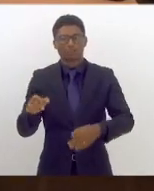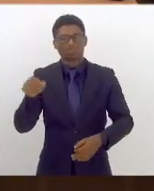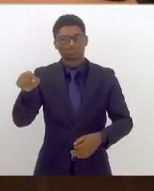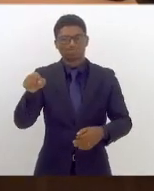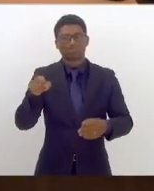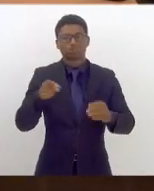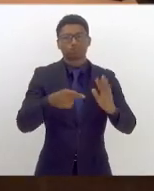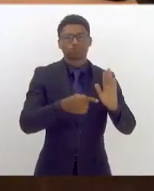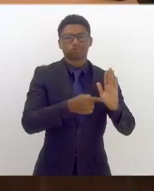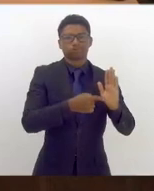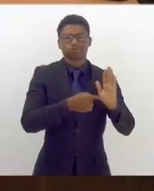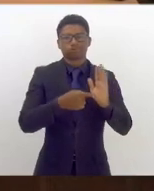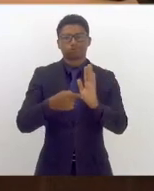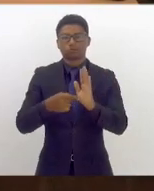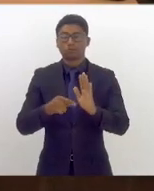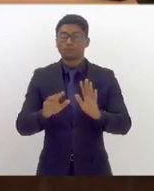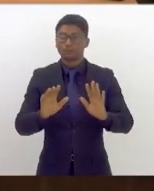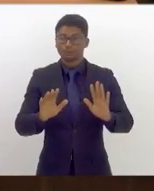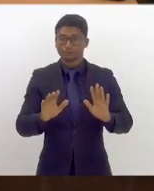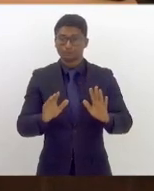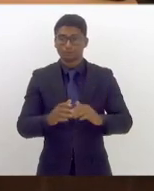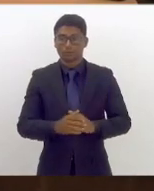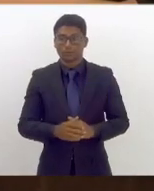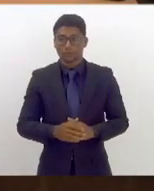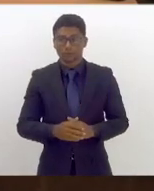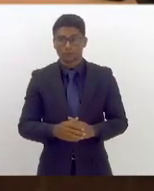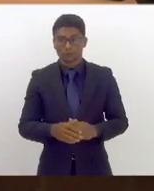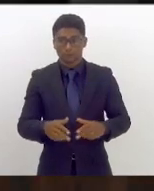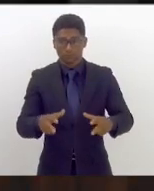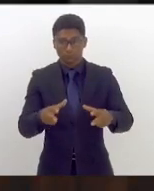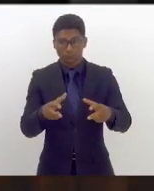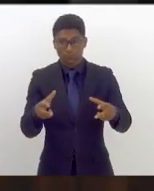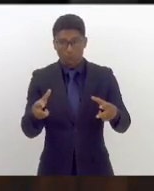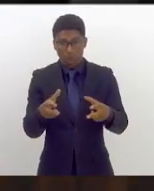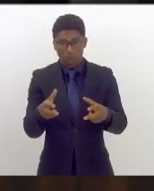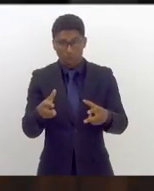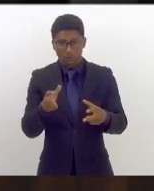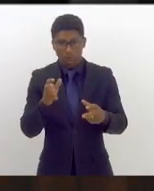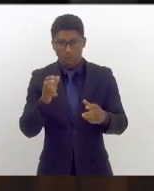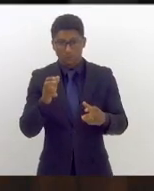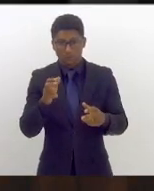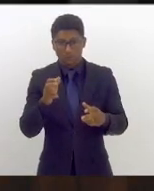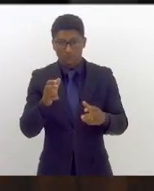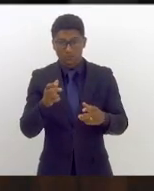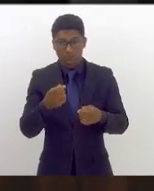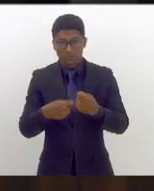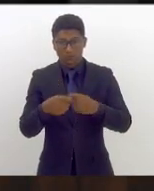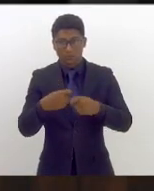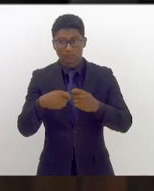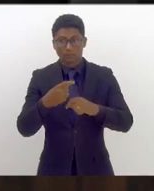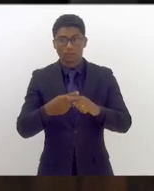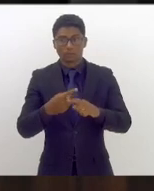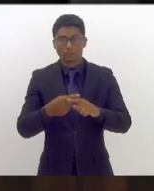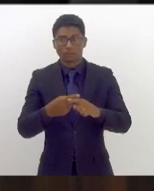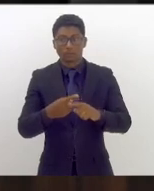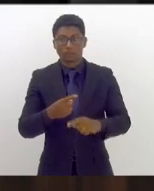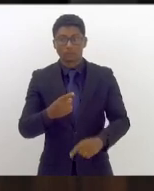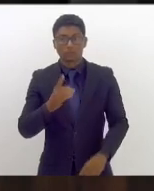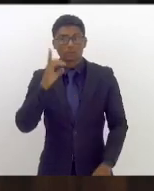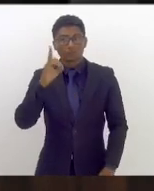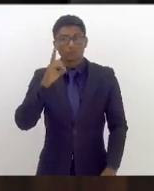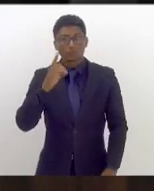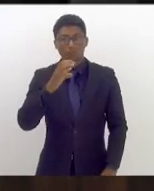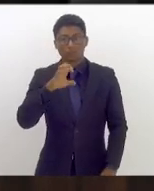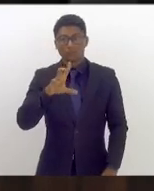posteriormente nós estamos retomando a comissão de minas de energia perdão de Economia porque a Célia deu um voto divergente